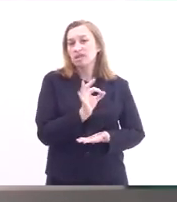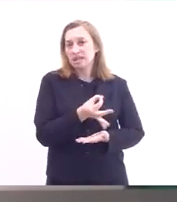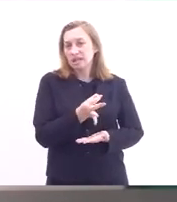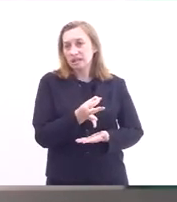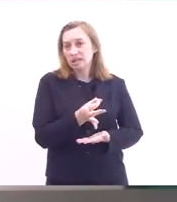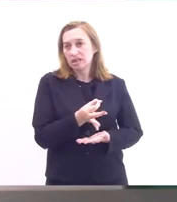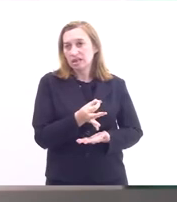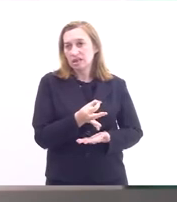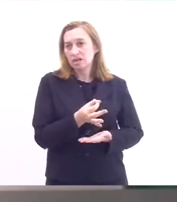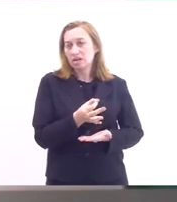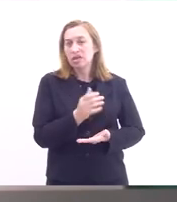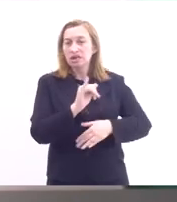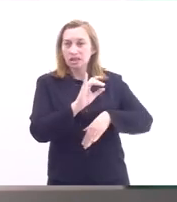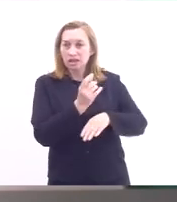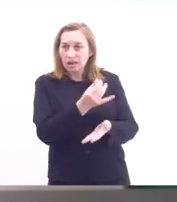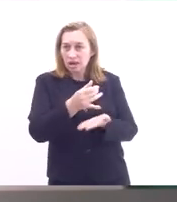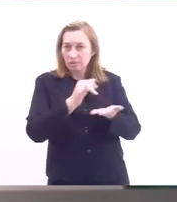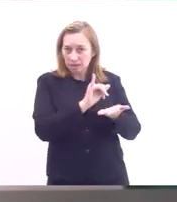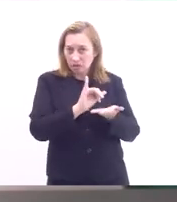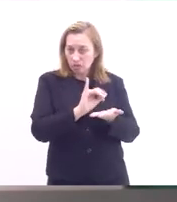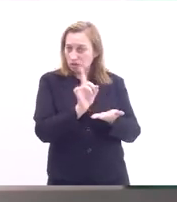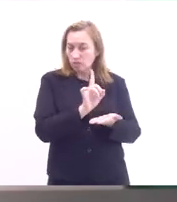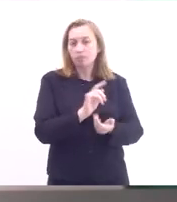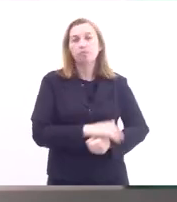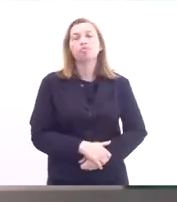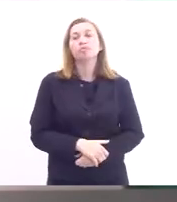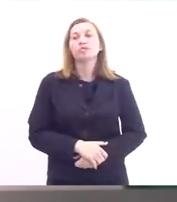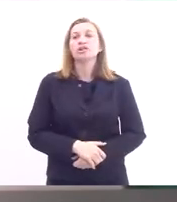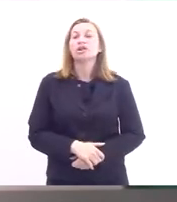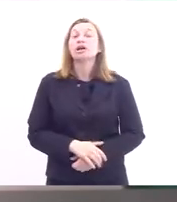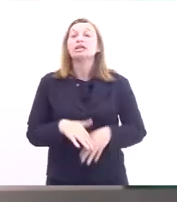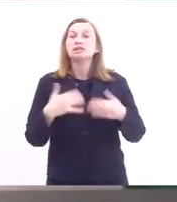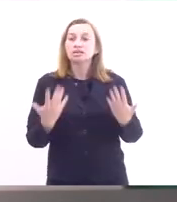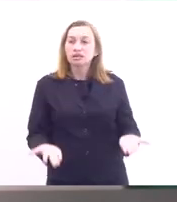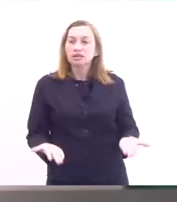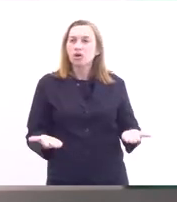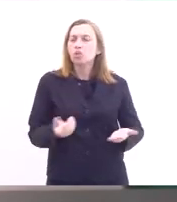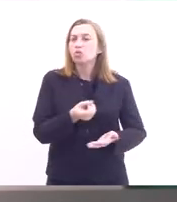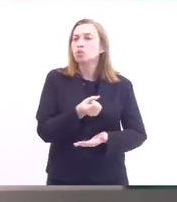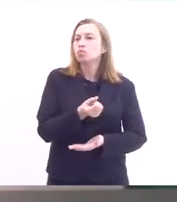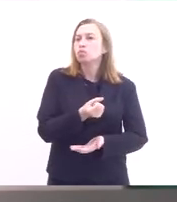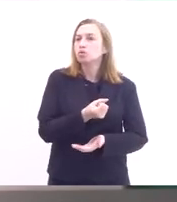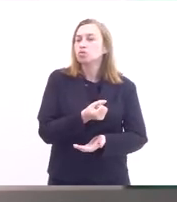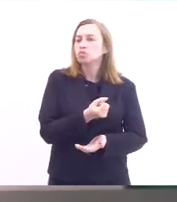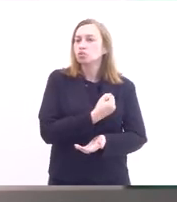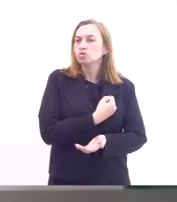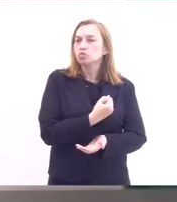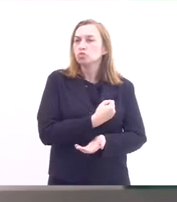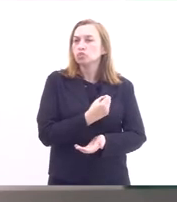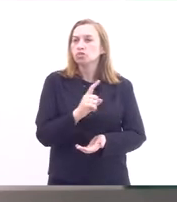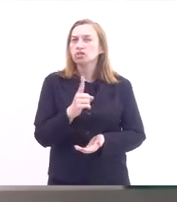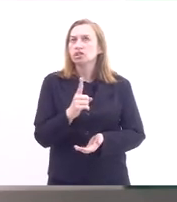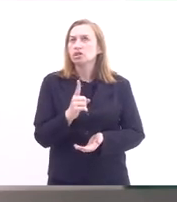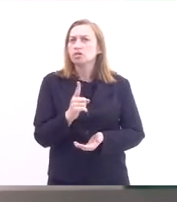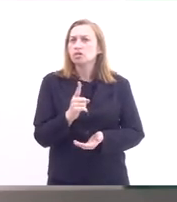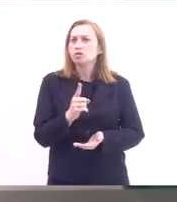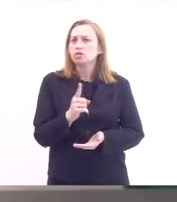uma receita de capital, é uma receita episódica, né? Então, os números não nos dão